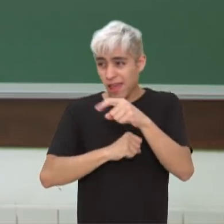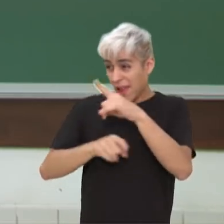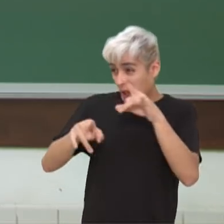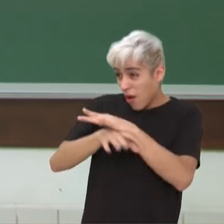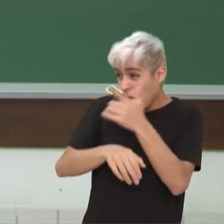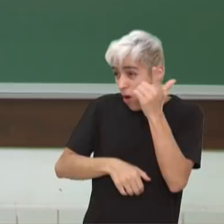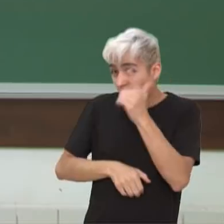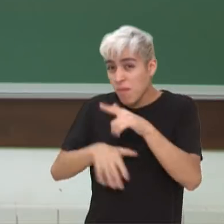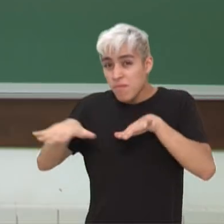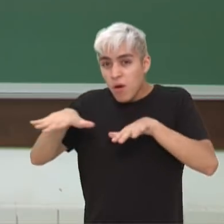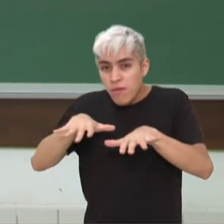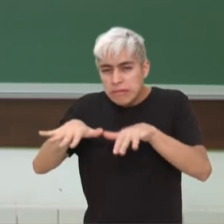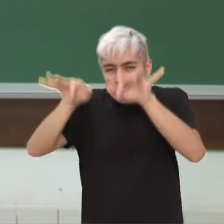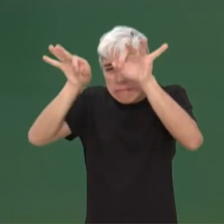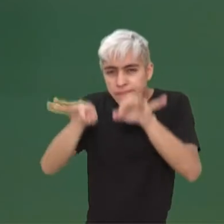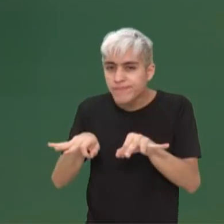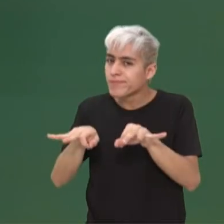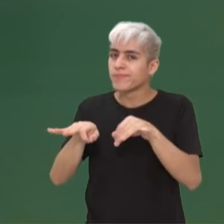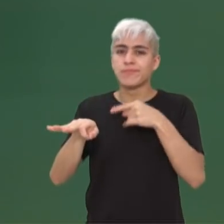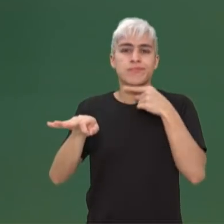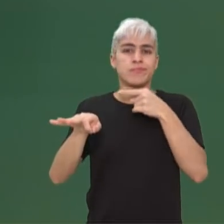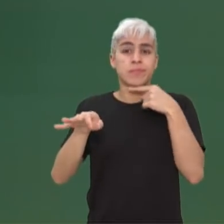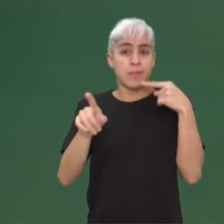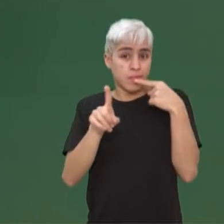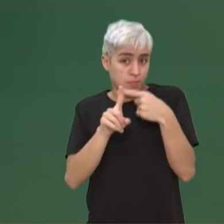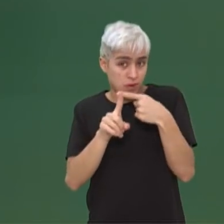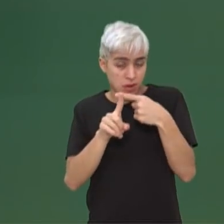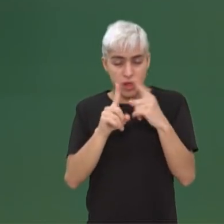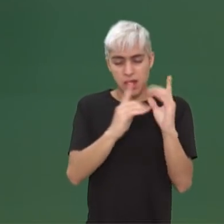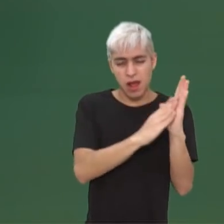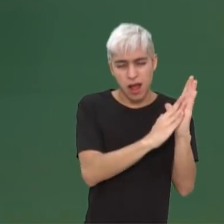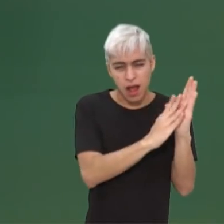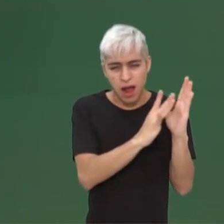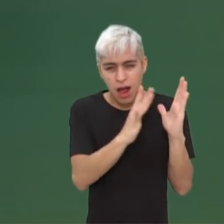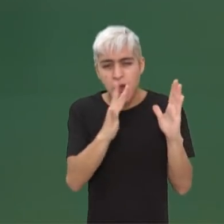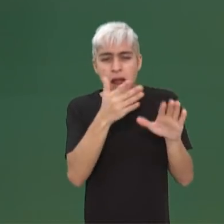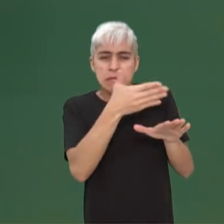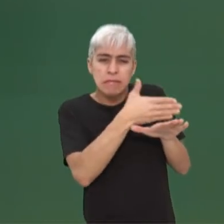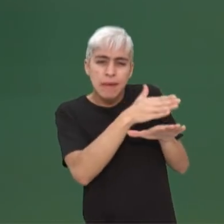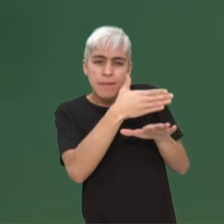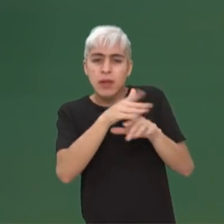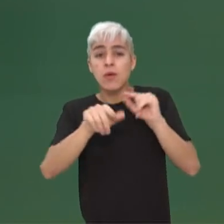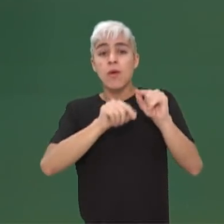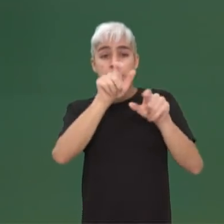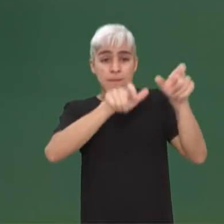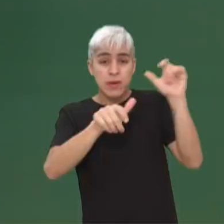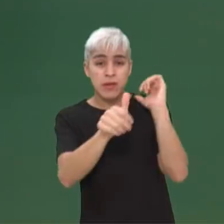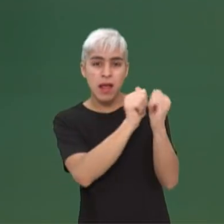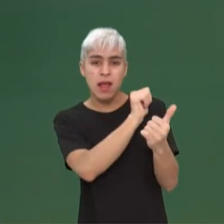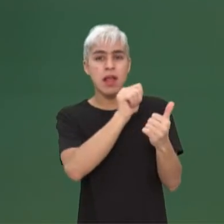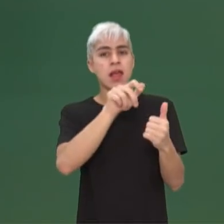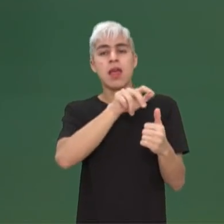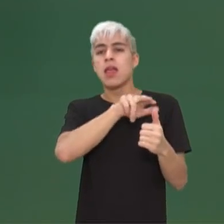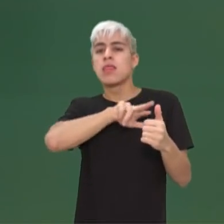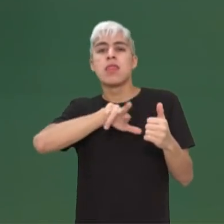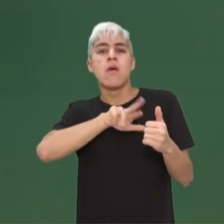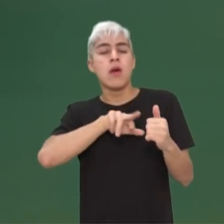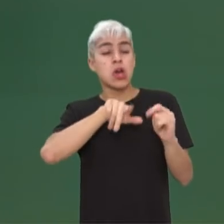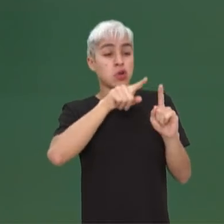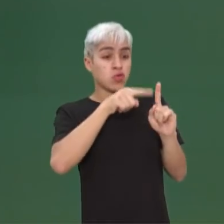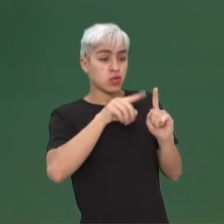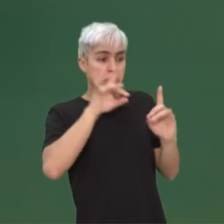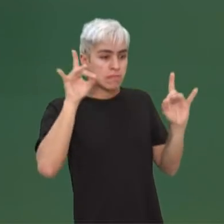esse movimento com extrema perfeição. Até porque durante ali os períodos de treino, os atletas eles não vão ter ali um tipo de